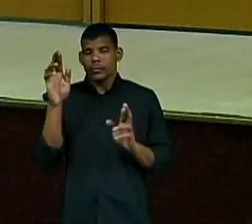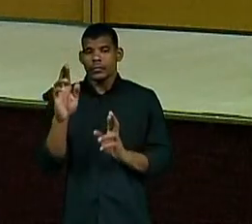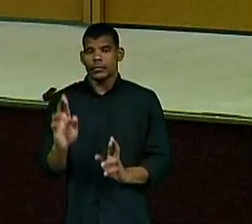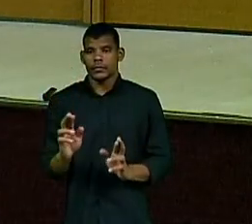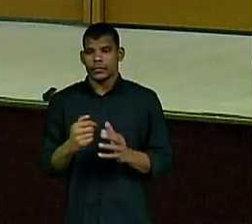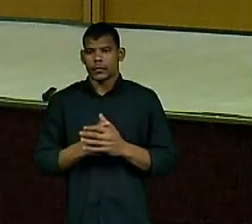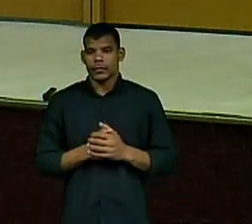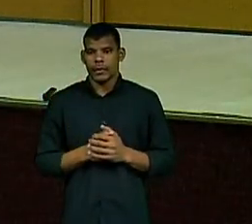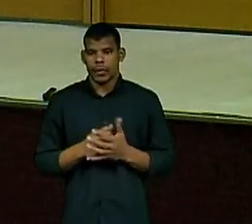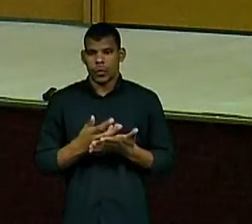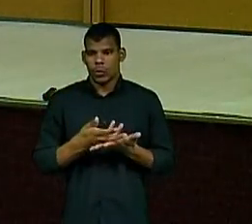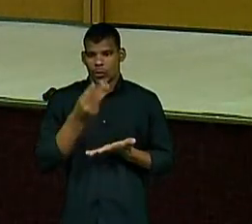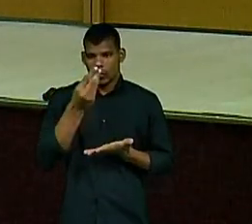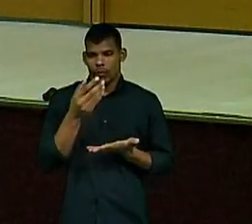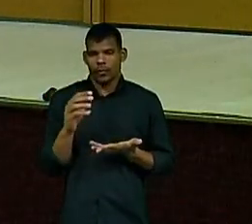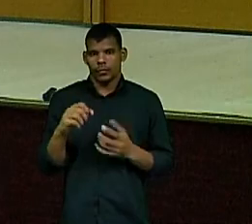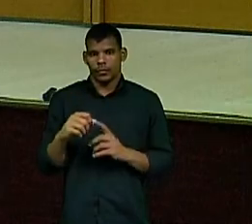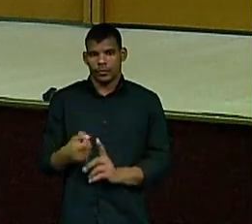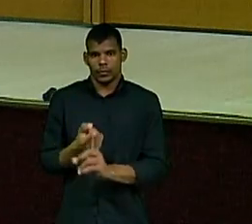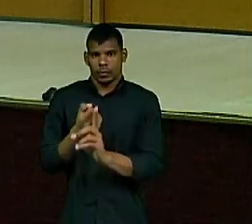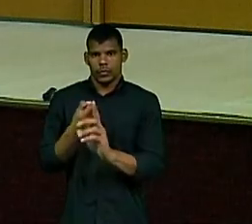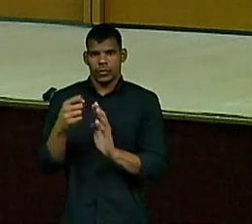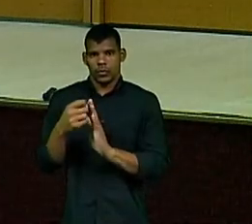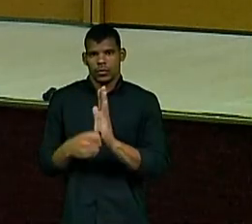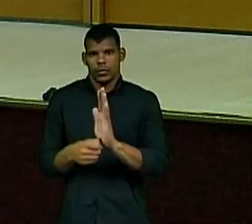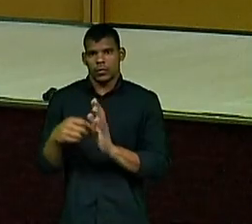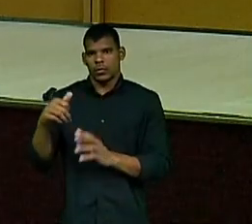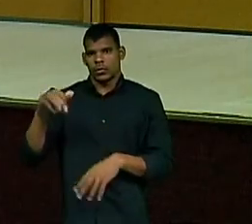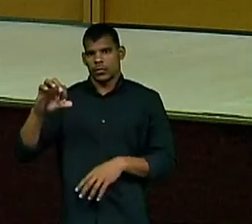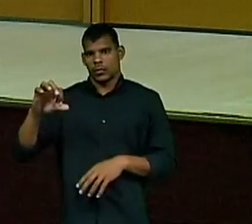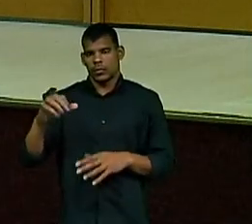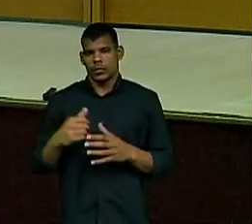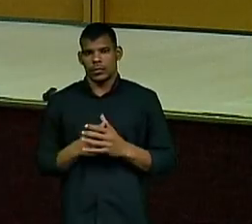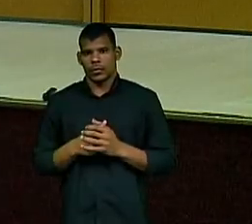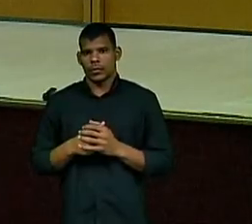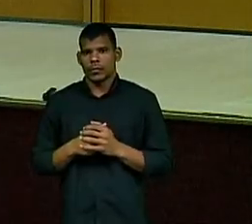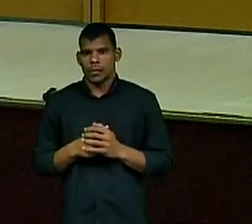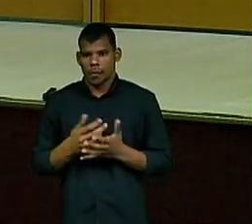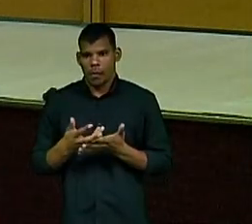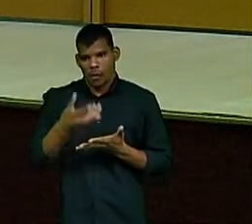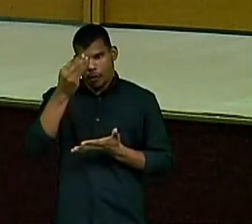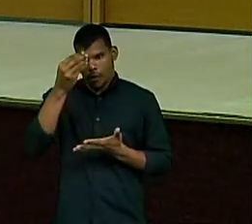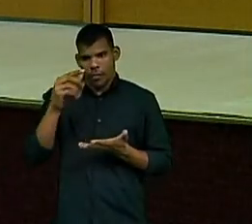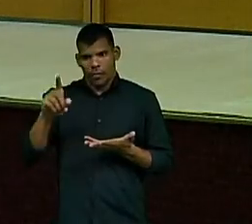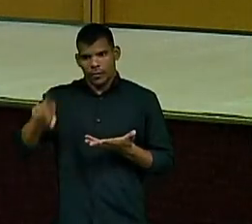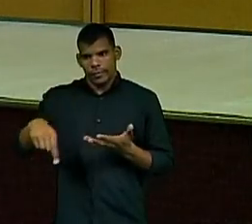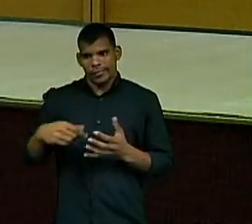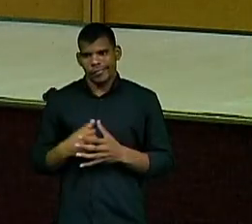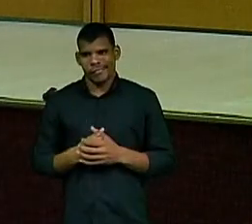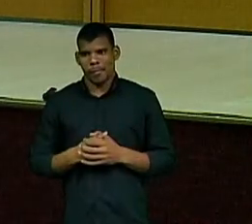teorias sociais do século XIX é esse conteúdo tá